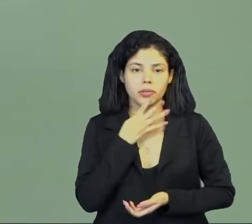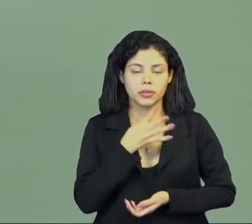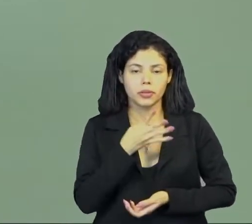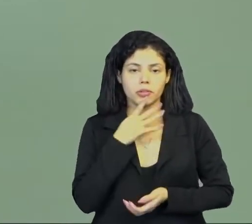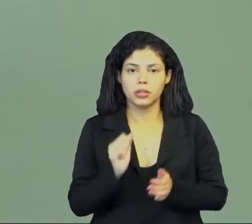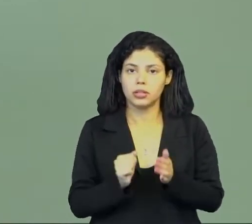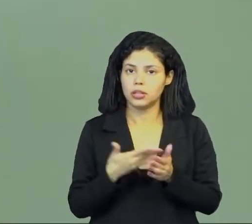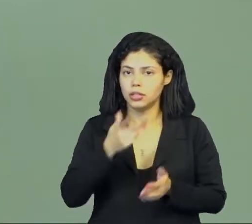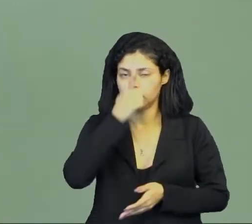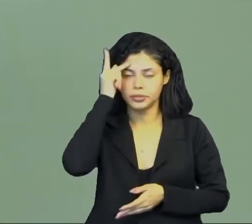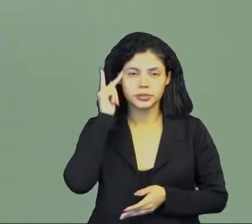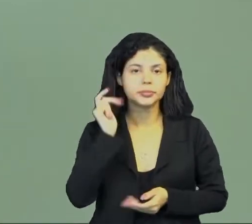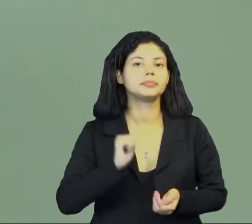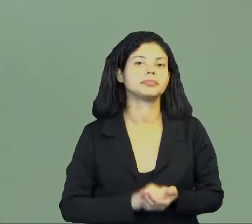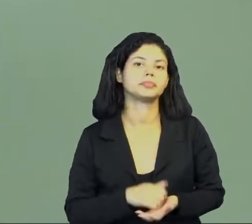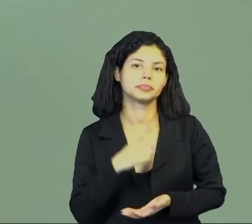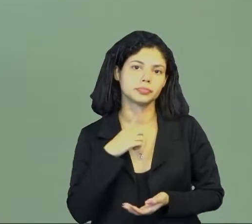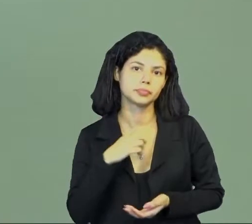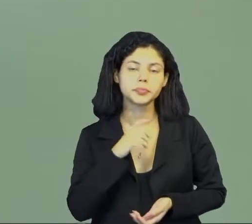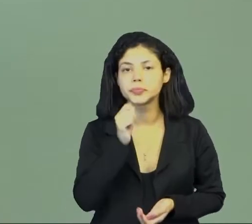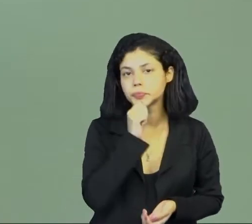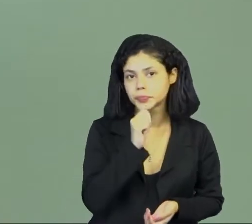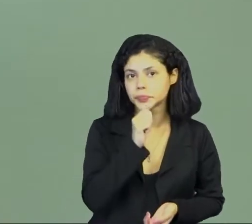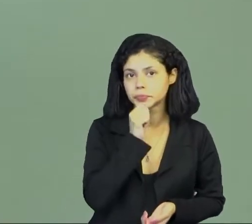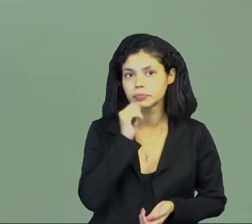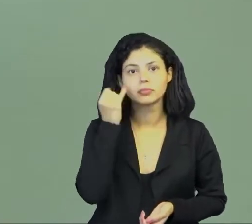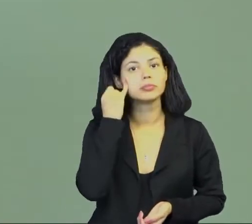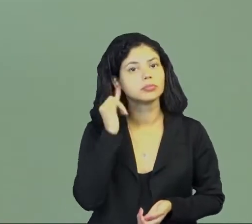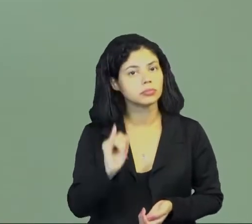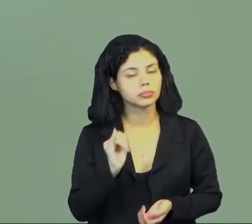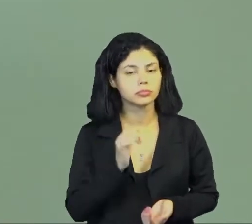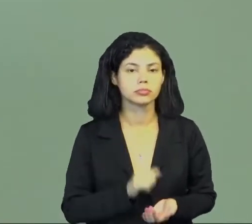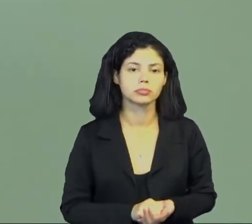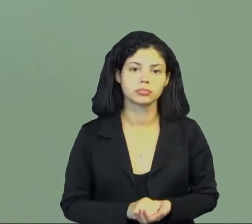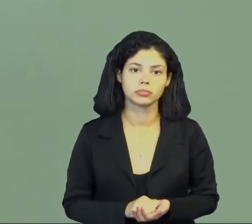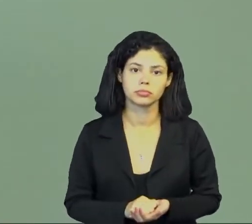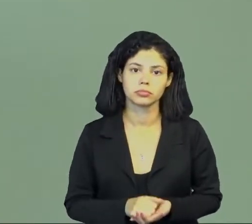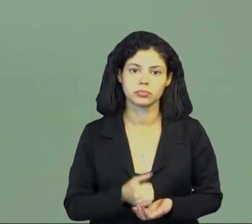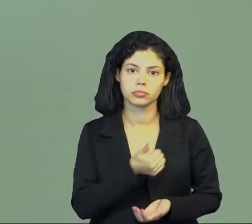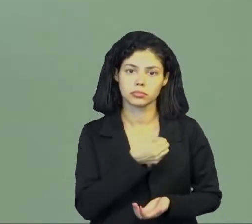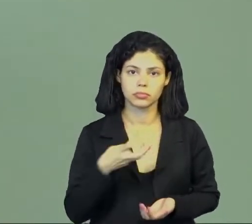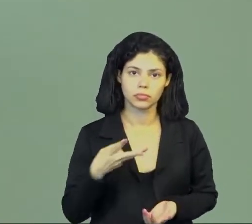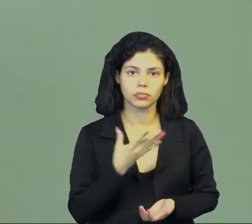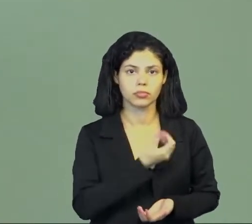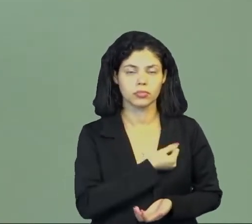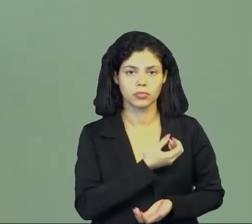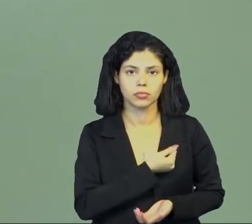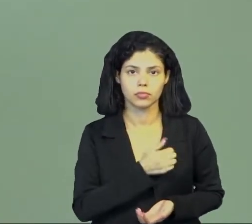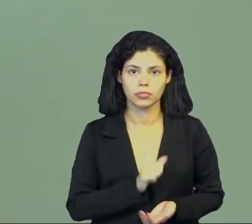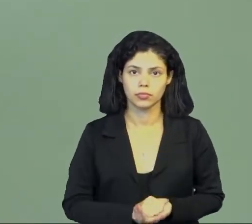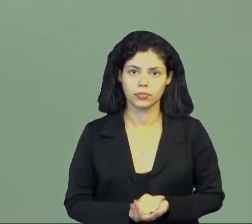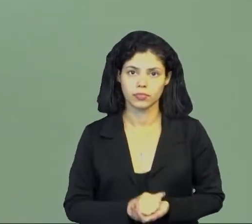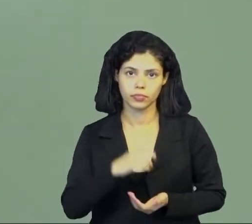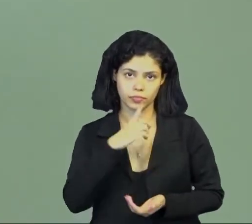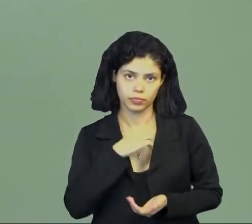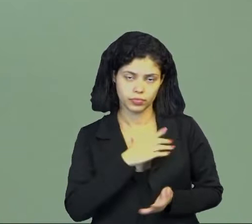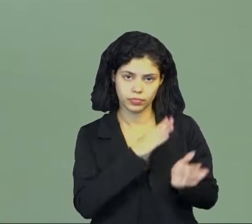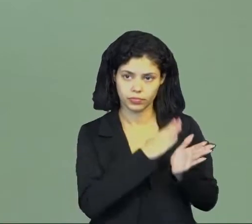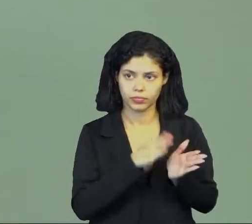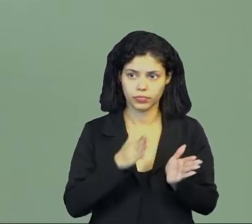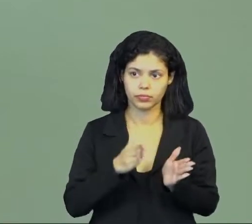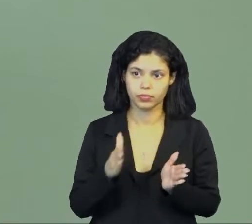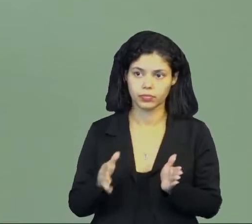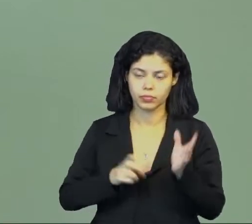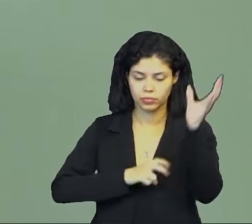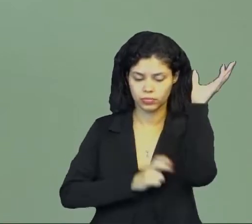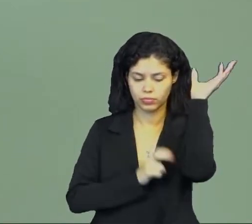conhecemos muitas pessoas que têm ainda ideias. O número 13 é um número que dá azar. Não posso passar embaixo